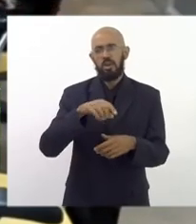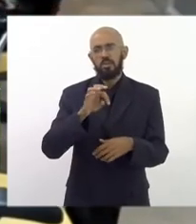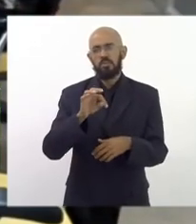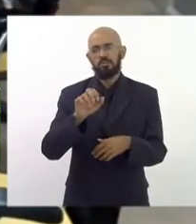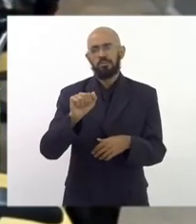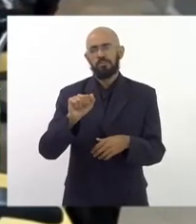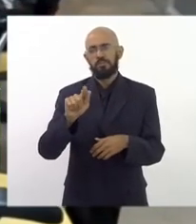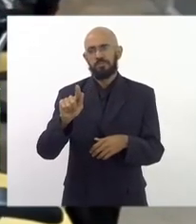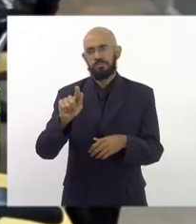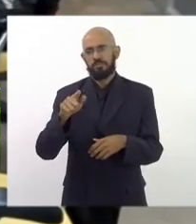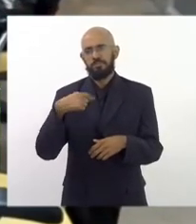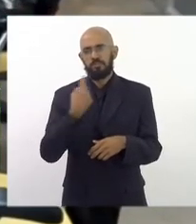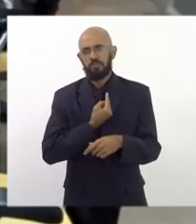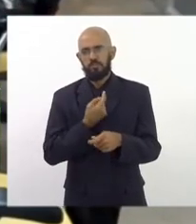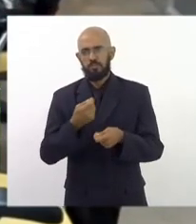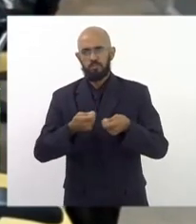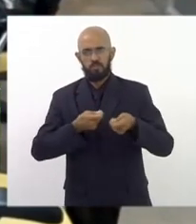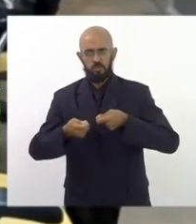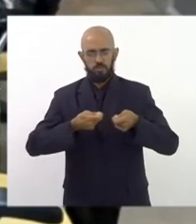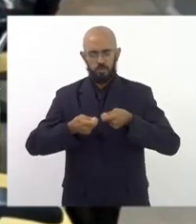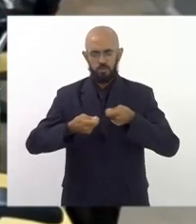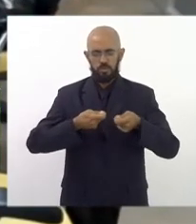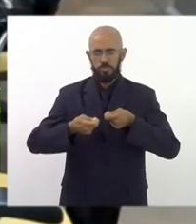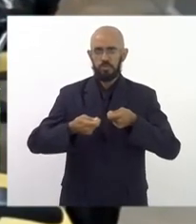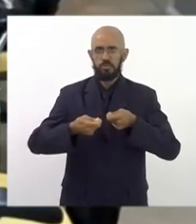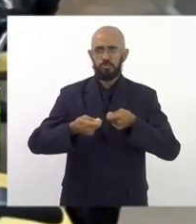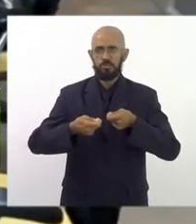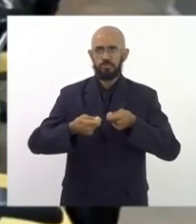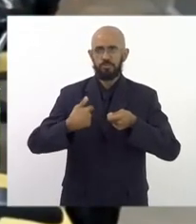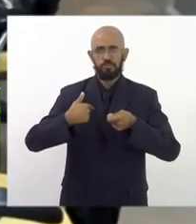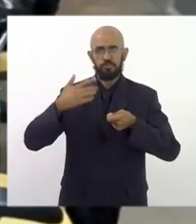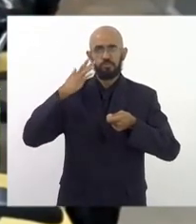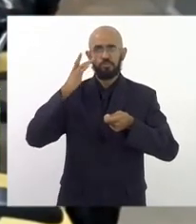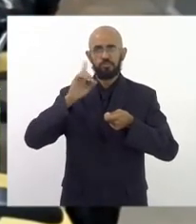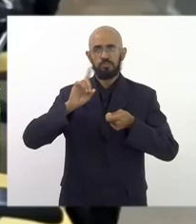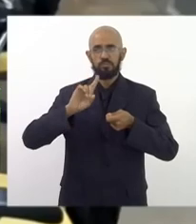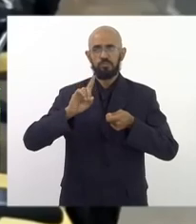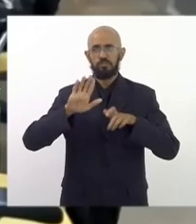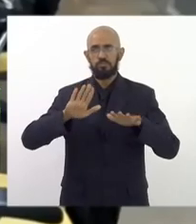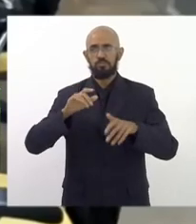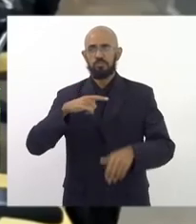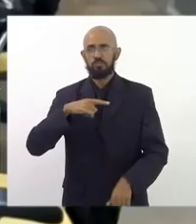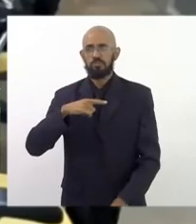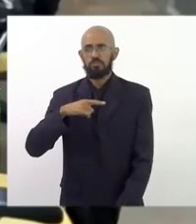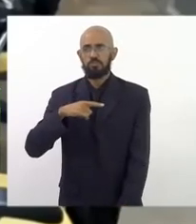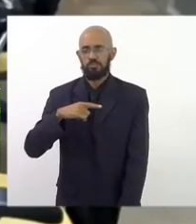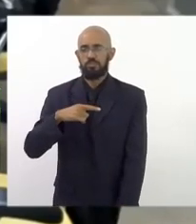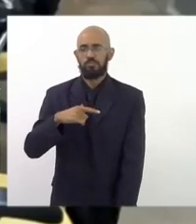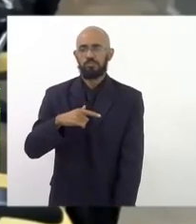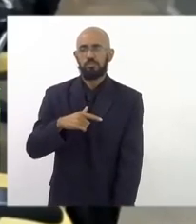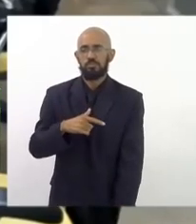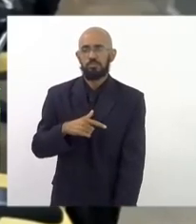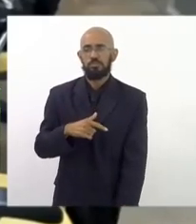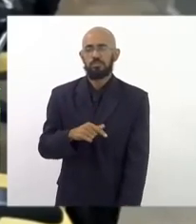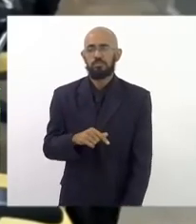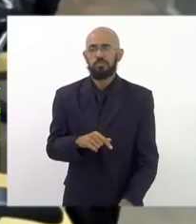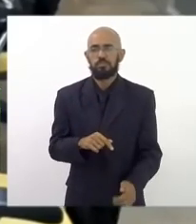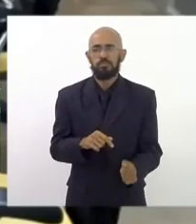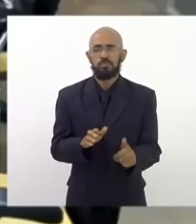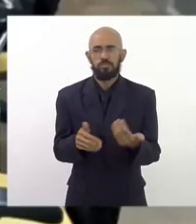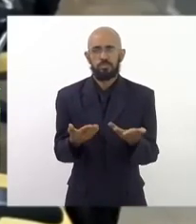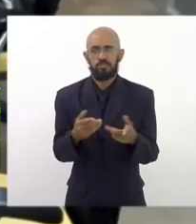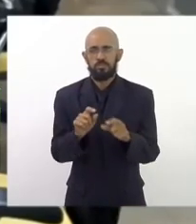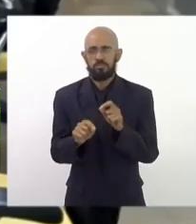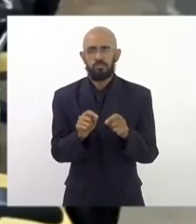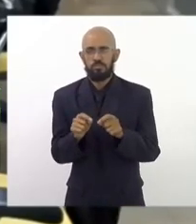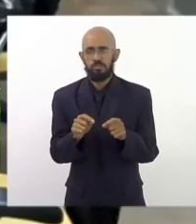negociando. E eu não tenho agora o detalhe, mas tem isso em boa parte aqui. Tá? Então, a gente